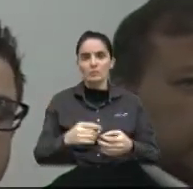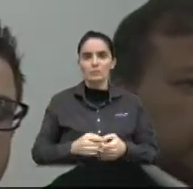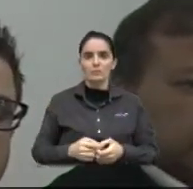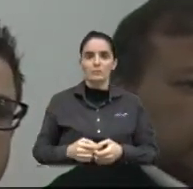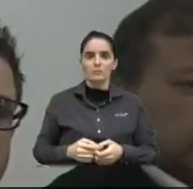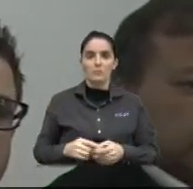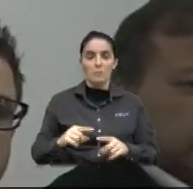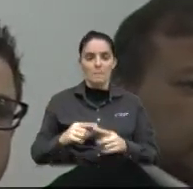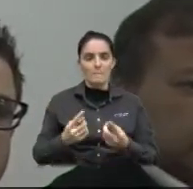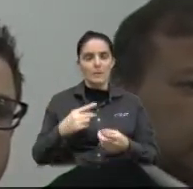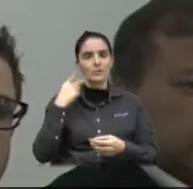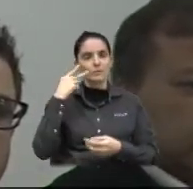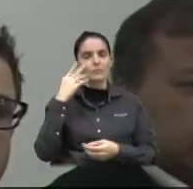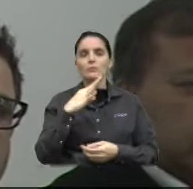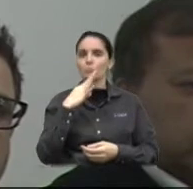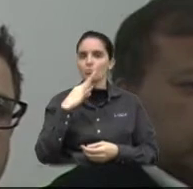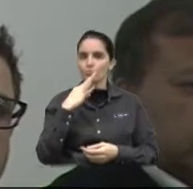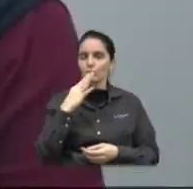o conhecimento